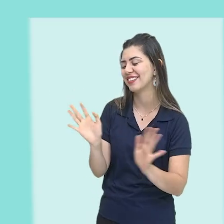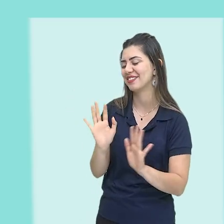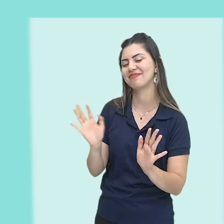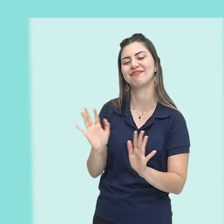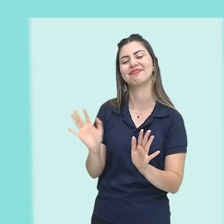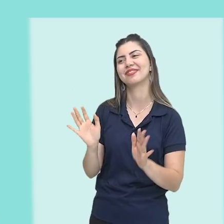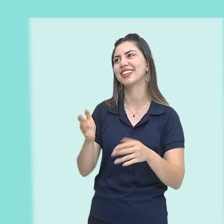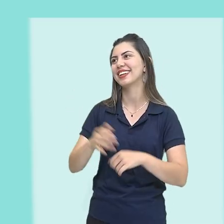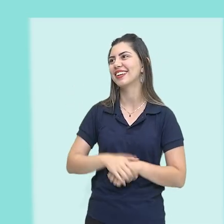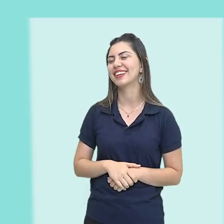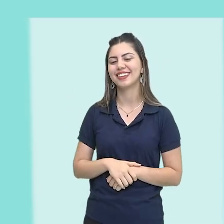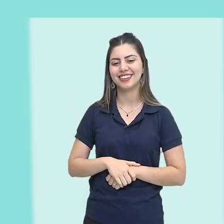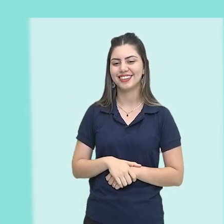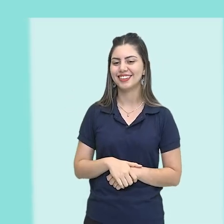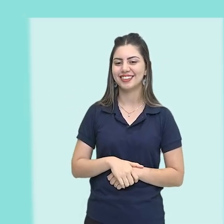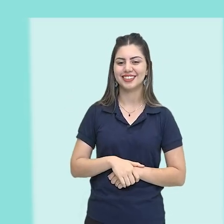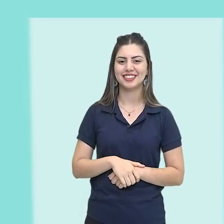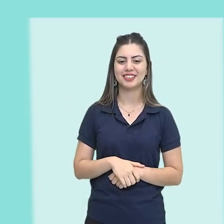jovem.